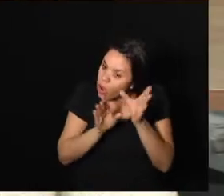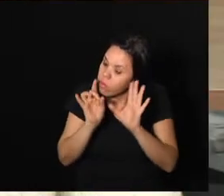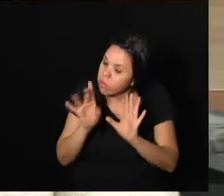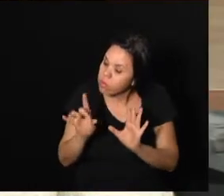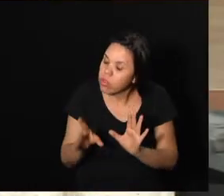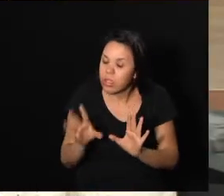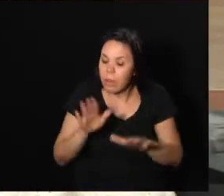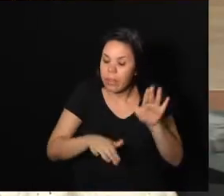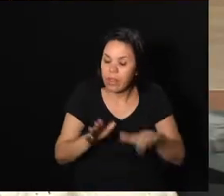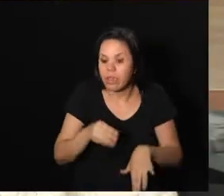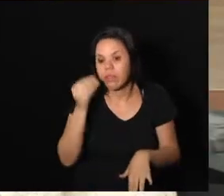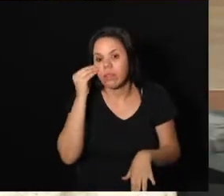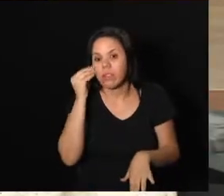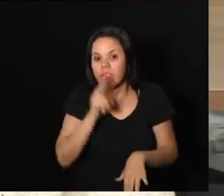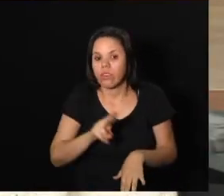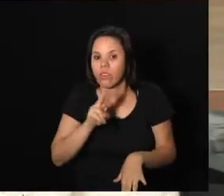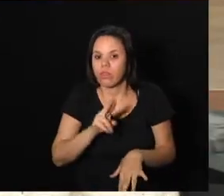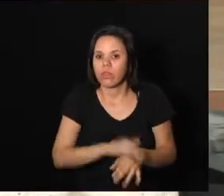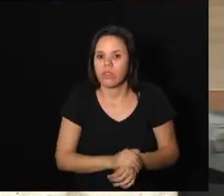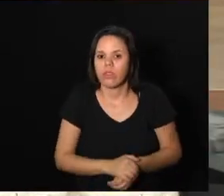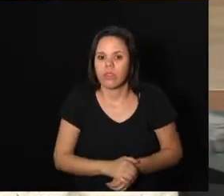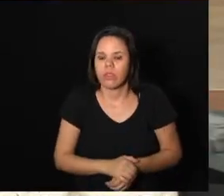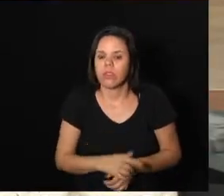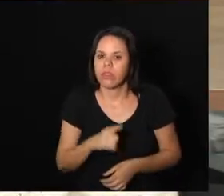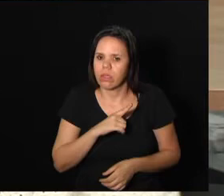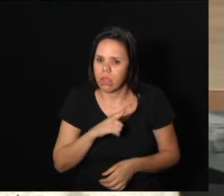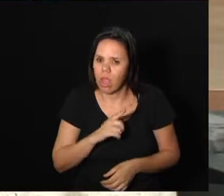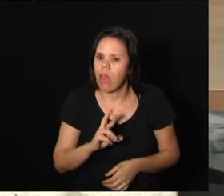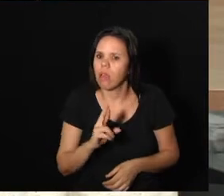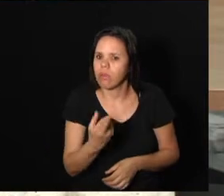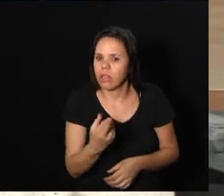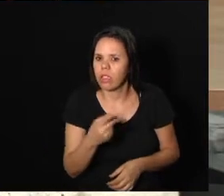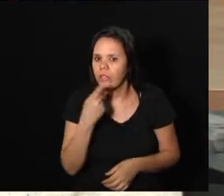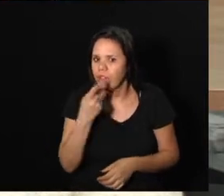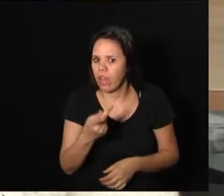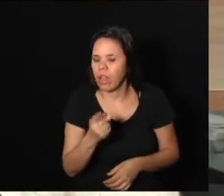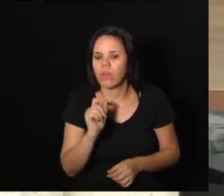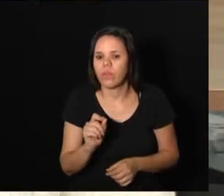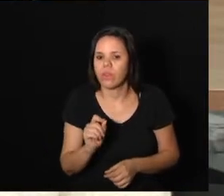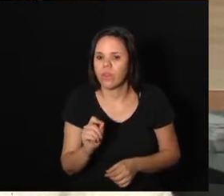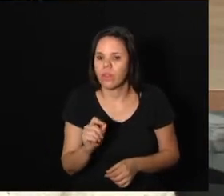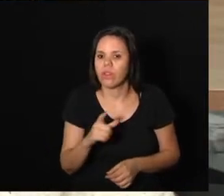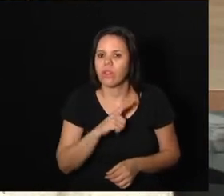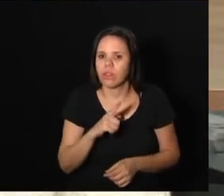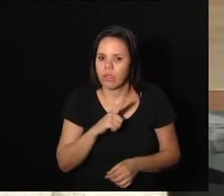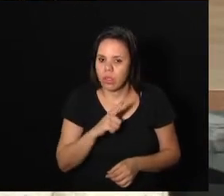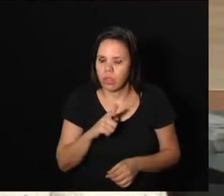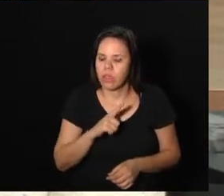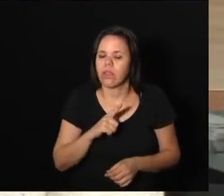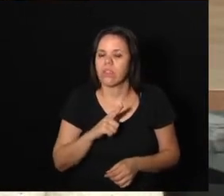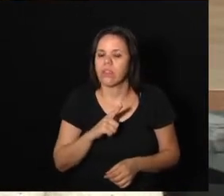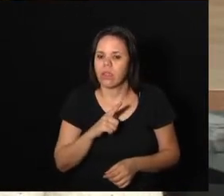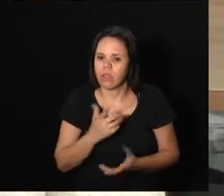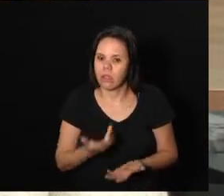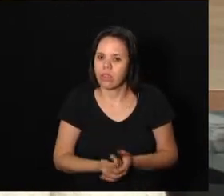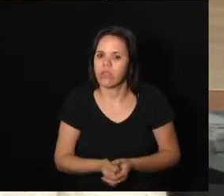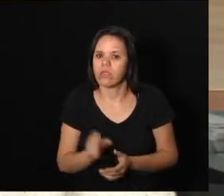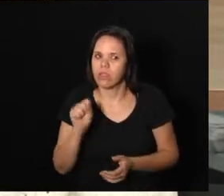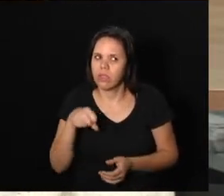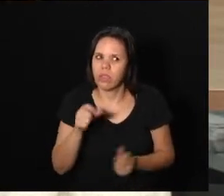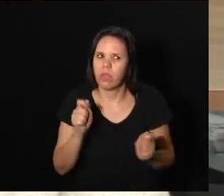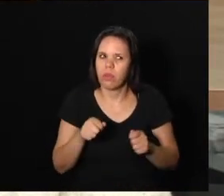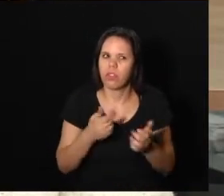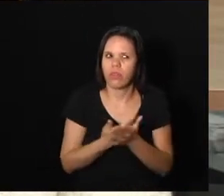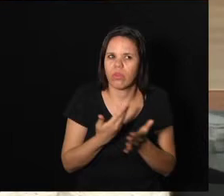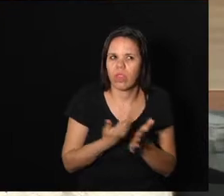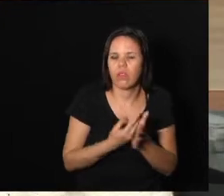de um teste que a gente usa, a gente tem lá um resultado falando que ele tem aptidões para biológicas, então a